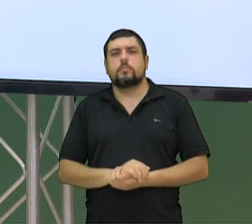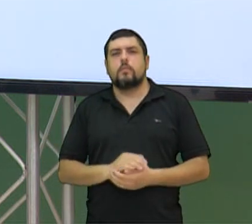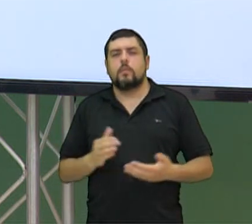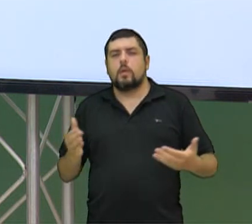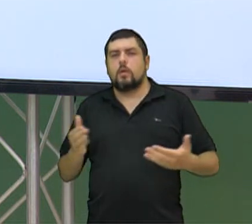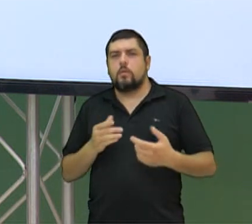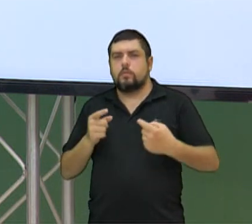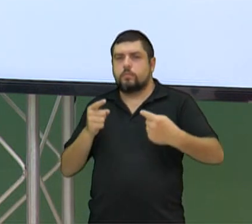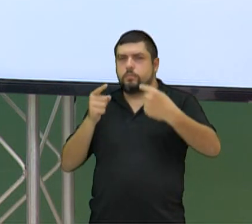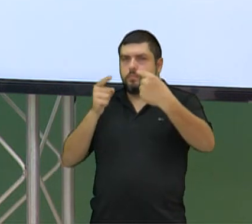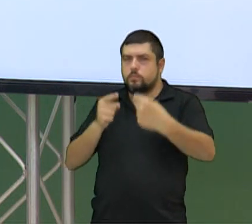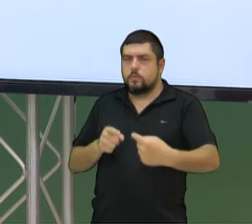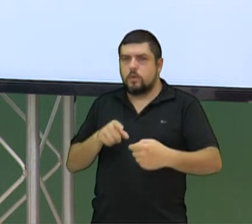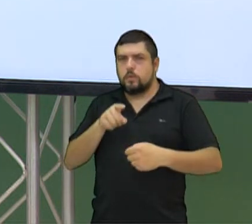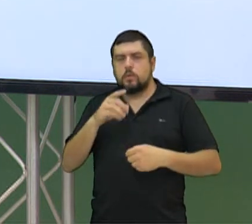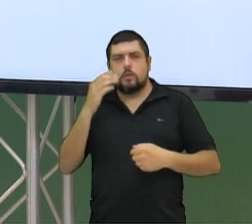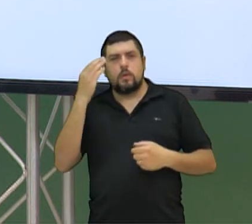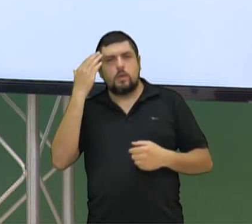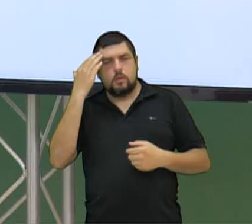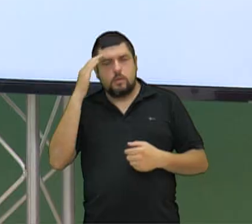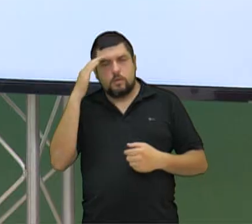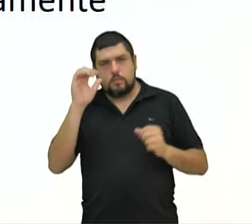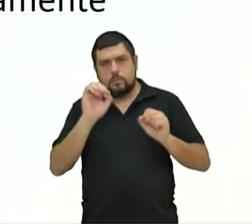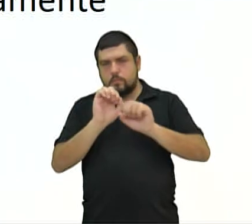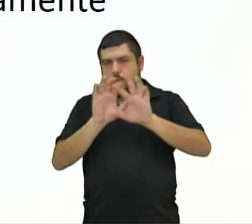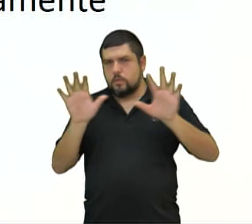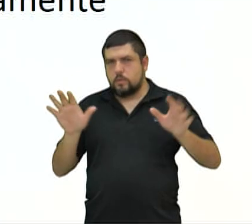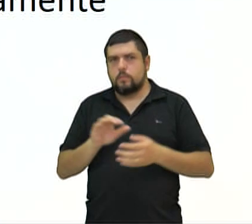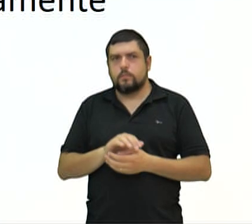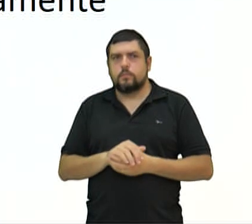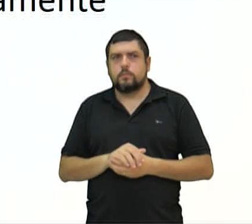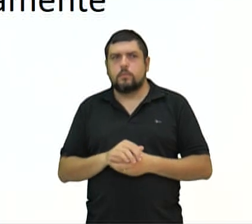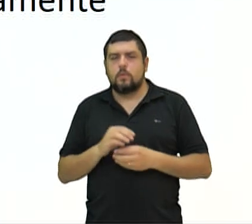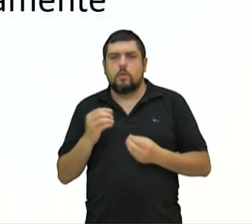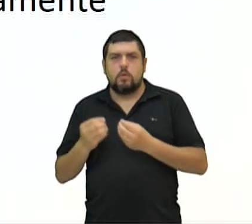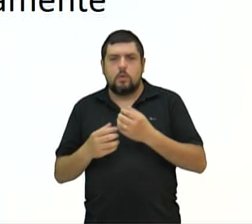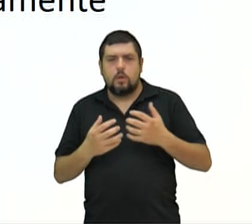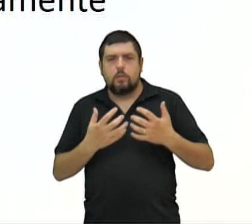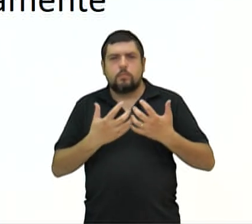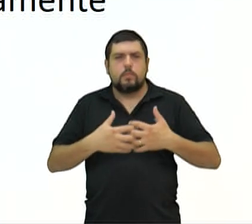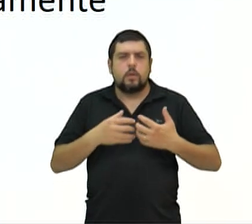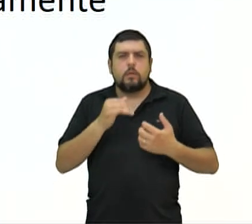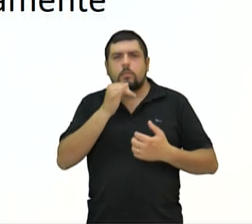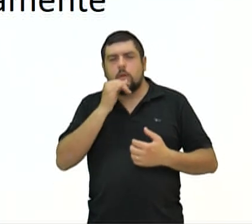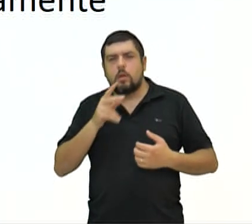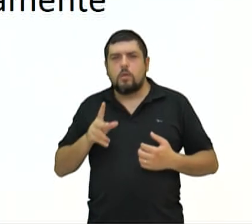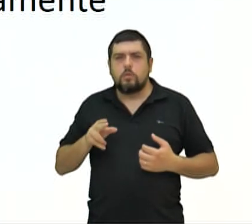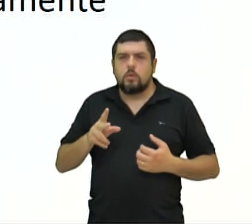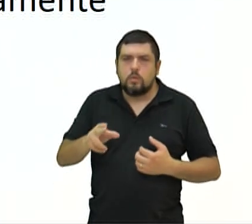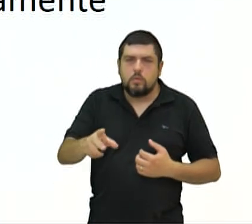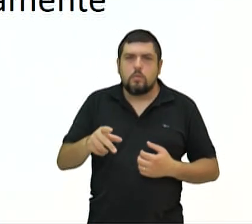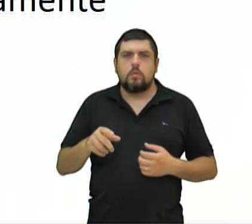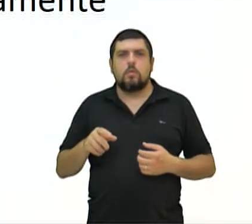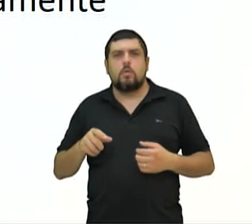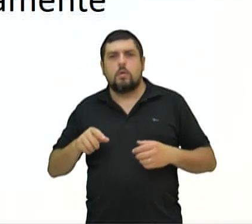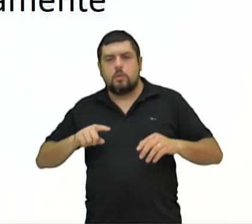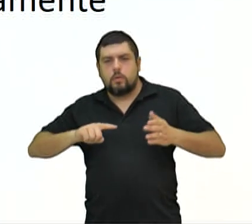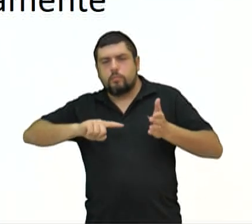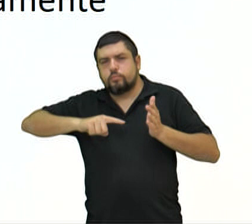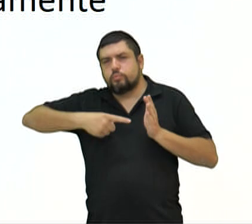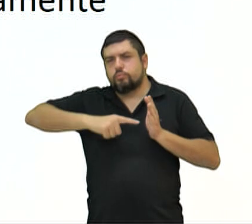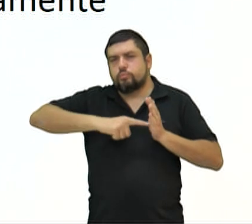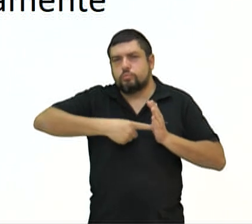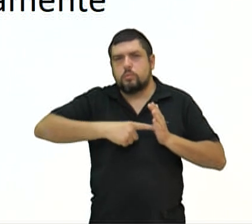aqui para vocês poderem entender bem essa questão. As máquinas simples, tais como tesouras, chaves e o próprio sistema de polias,